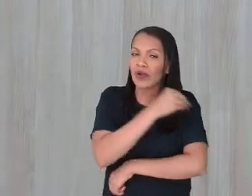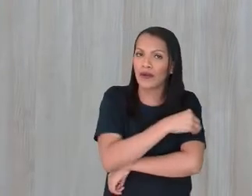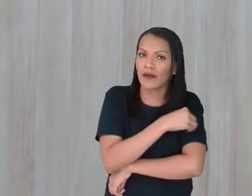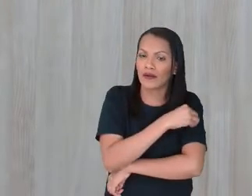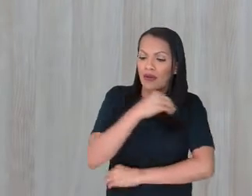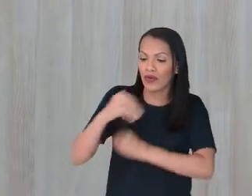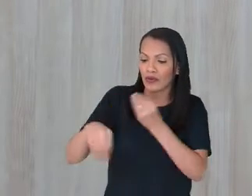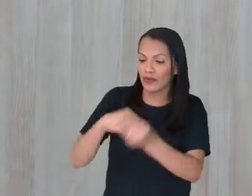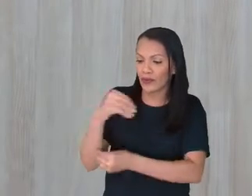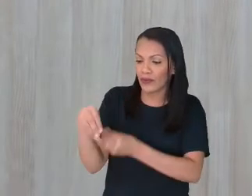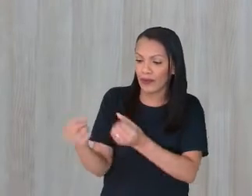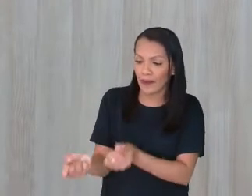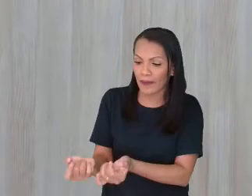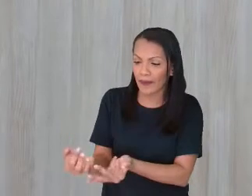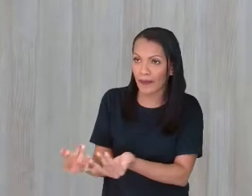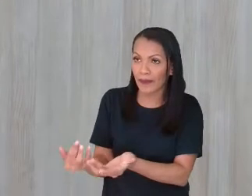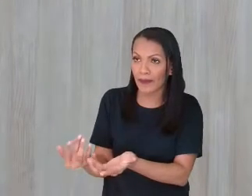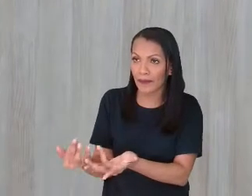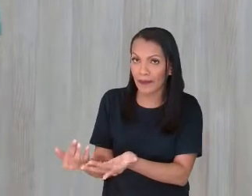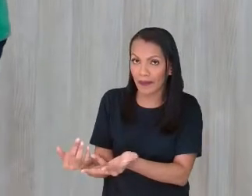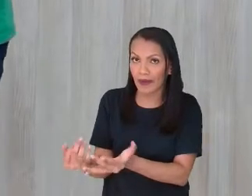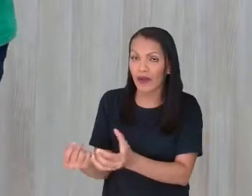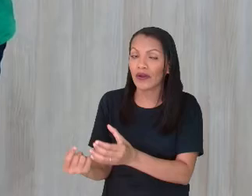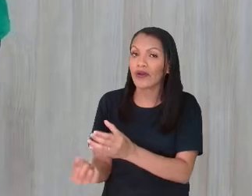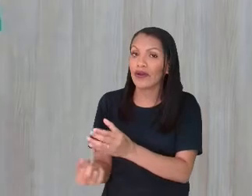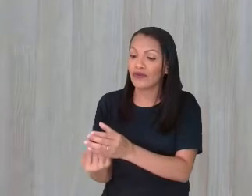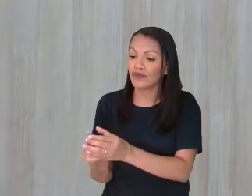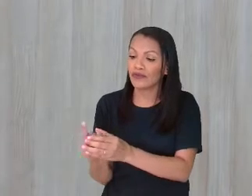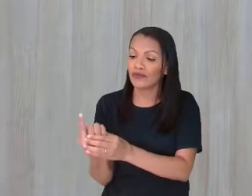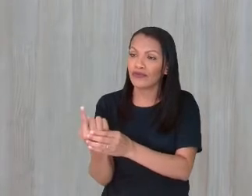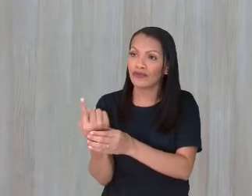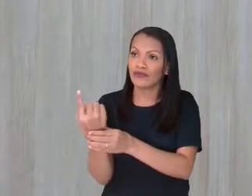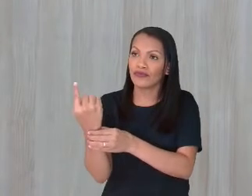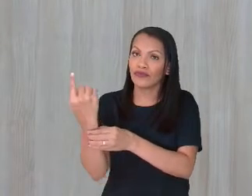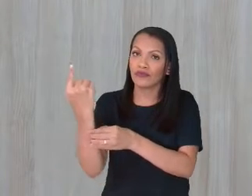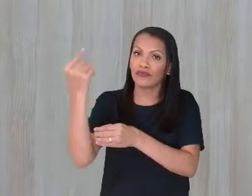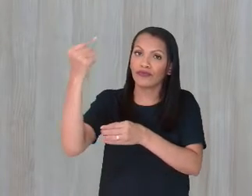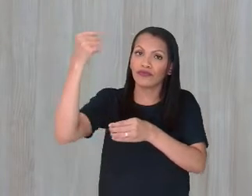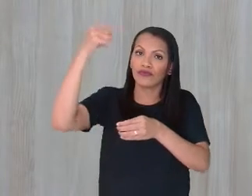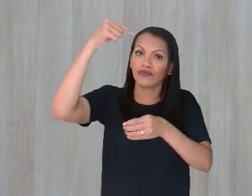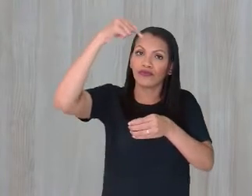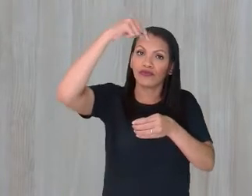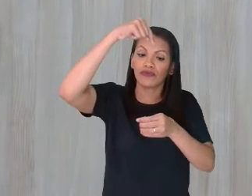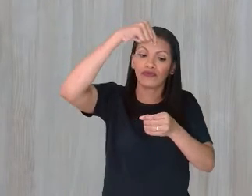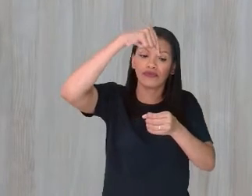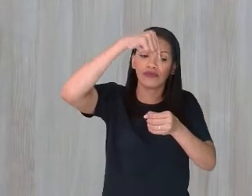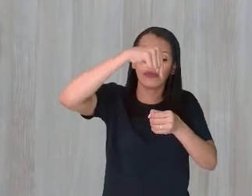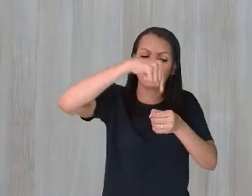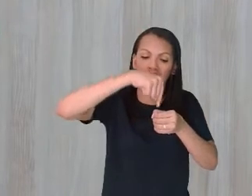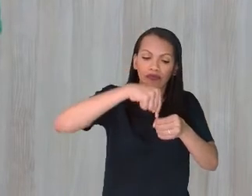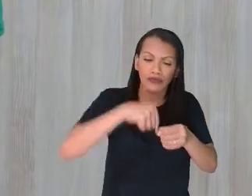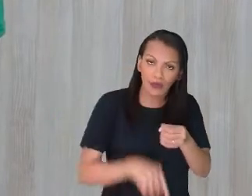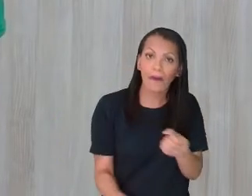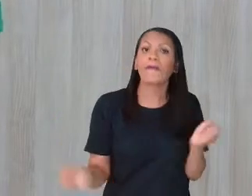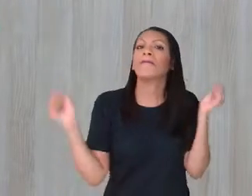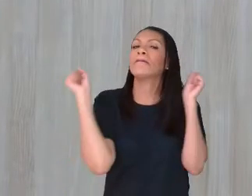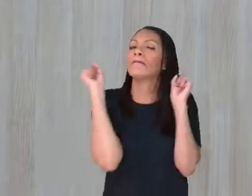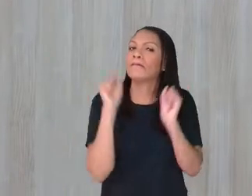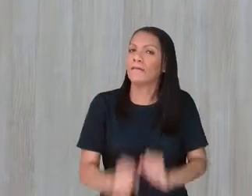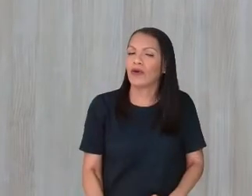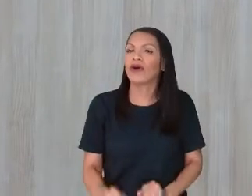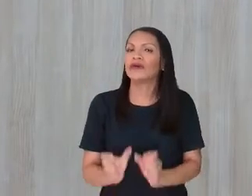na continuação do aquecimento, ele vai também. Então, através desses instrumentos de laboratório, eu vou poder,